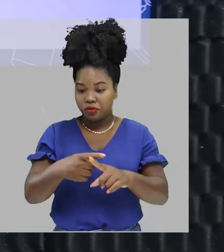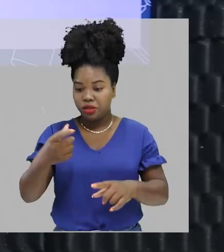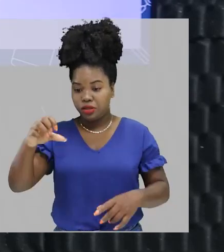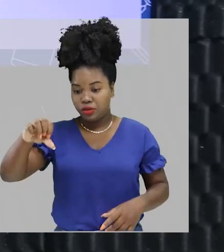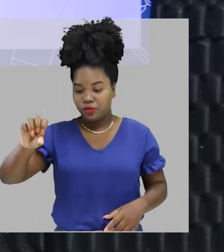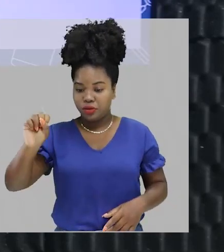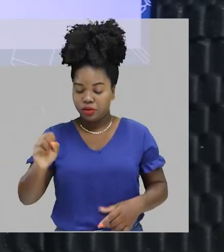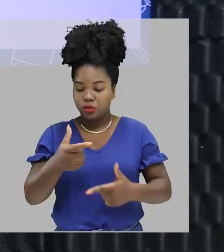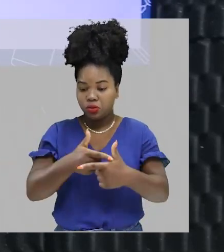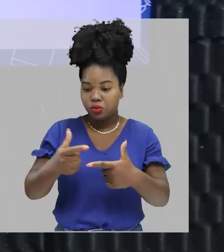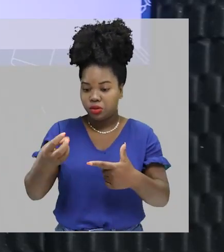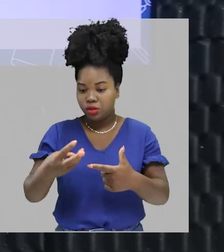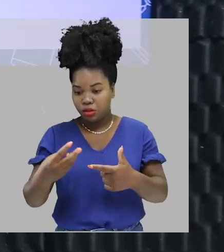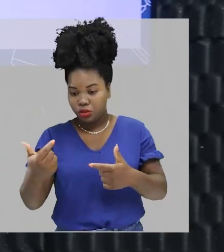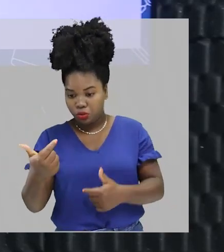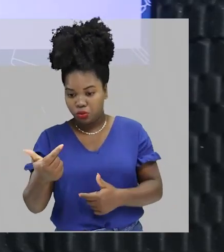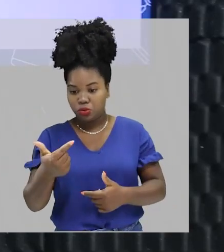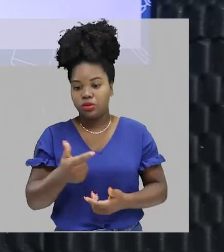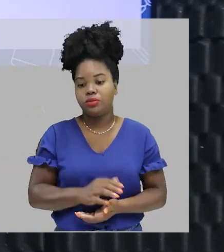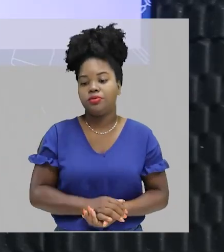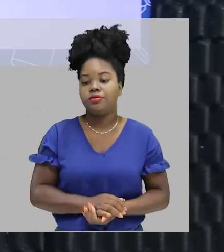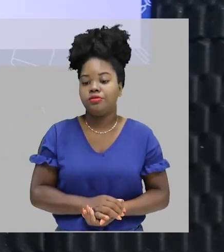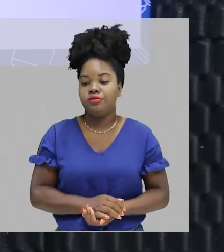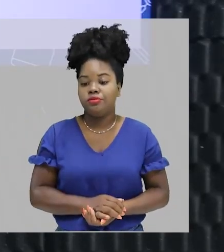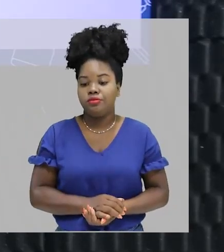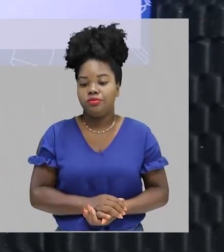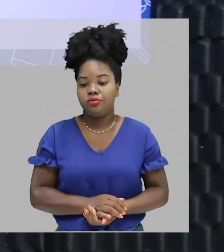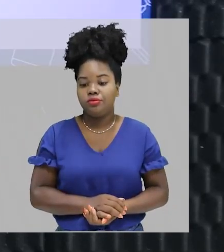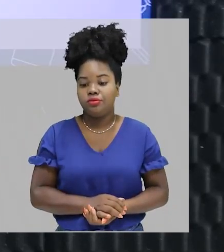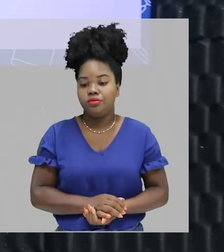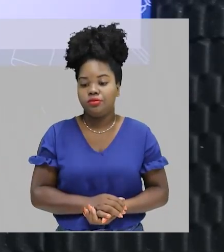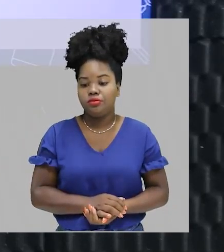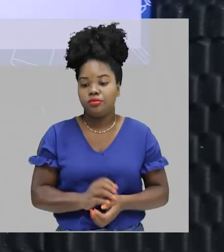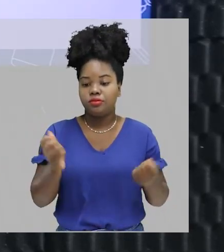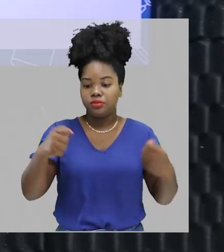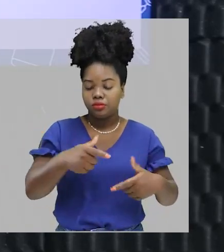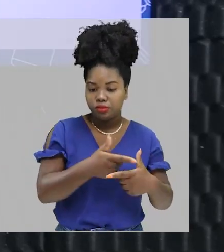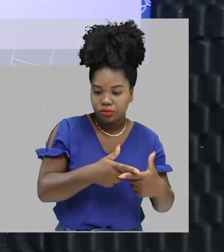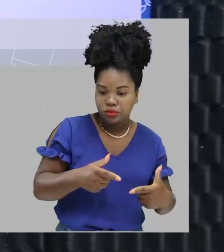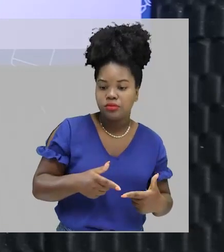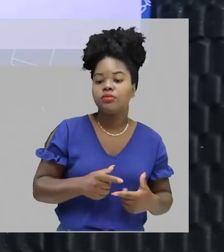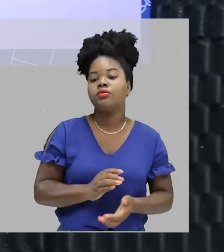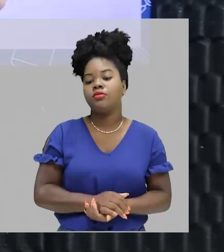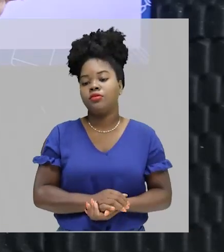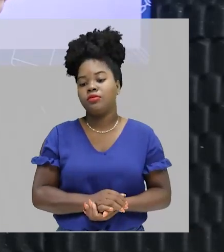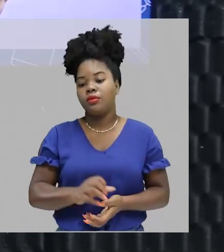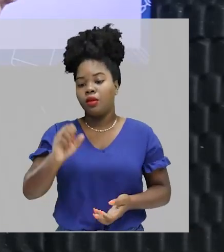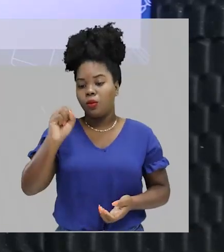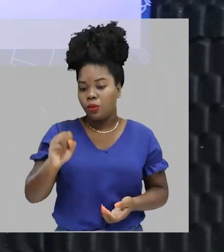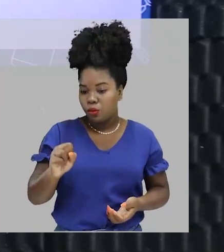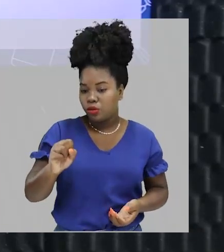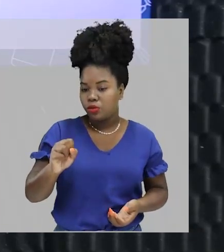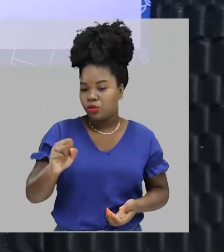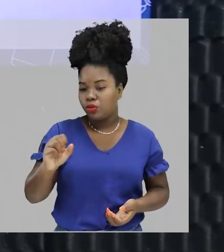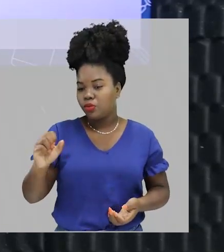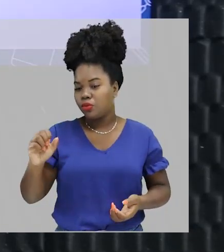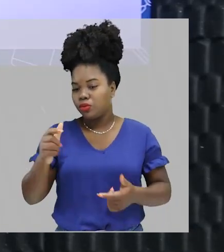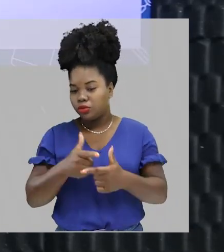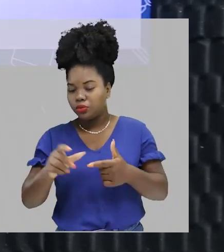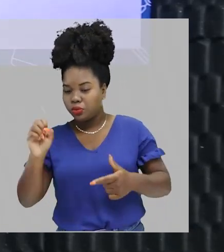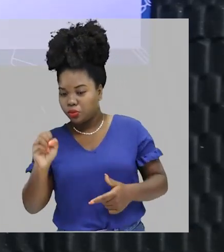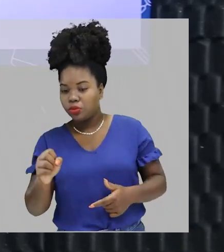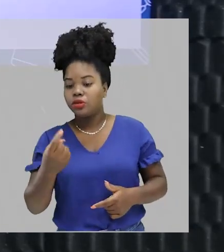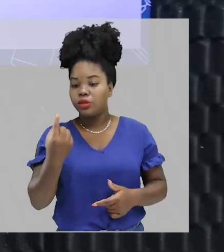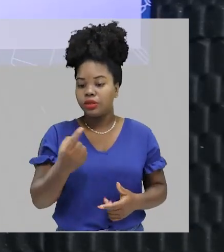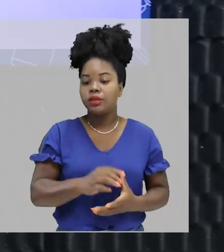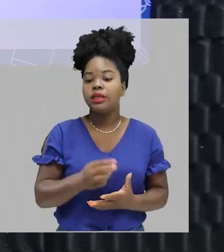98, dividido por 32. Eu posso dividir 8 por 8, dá 1. 32